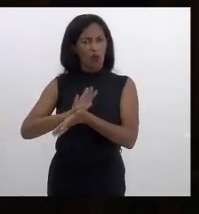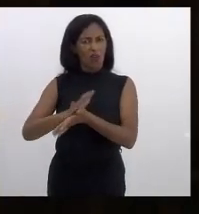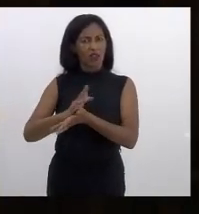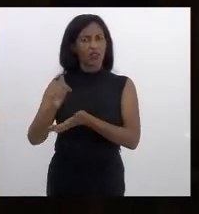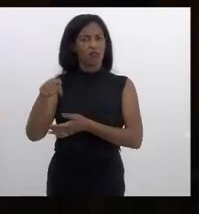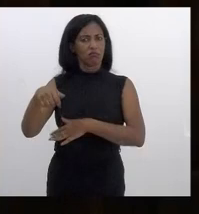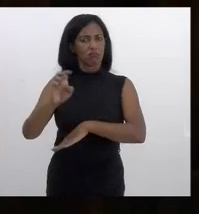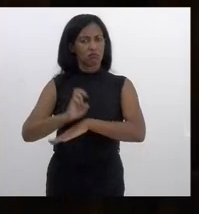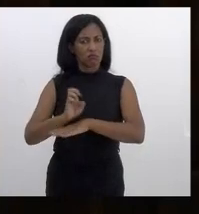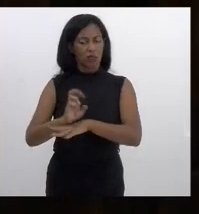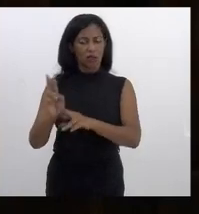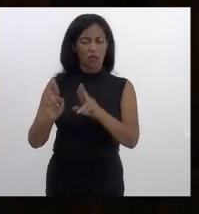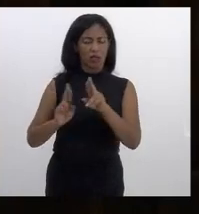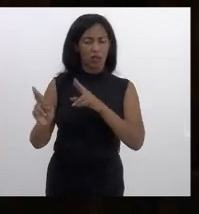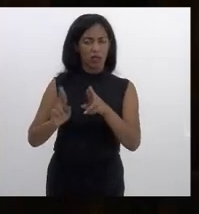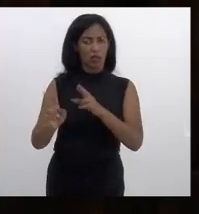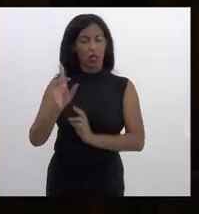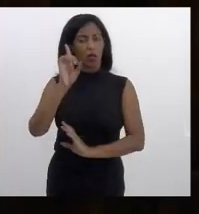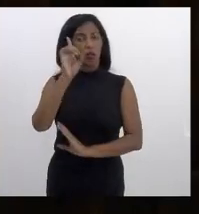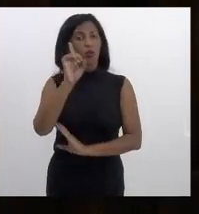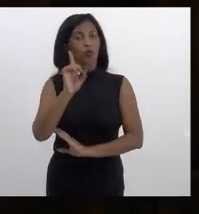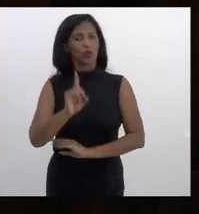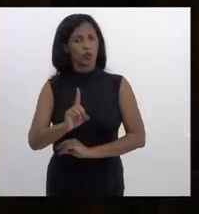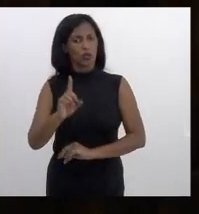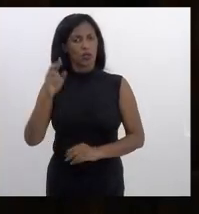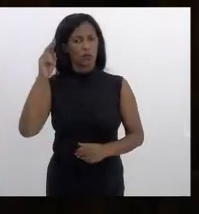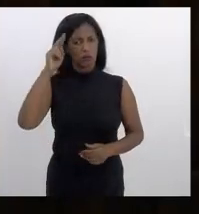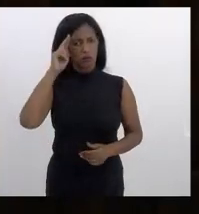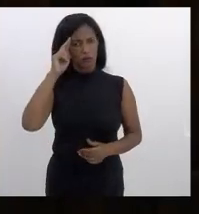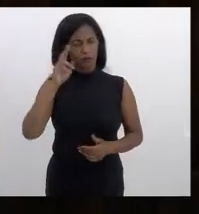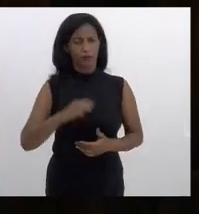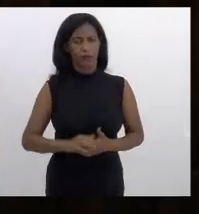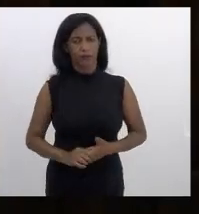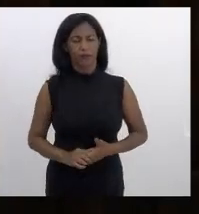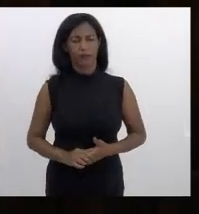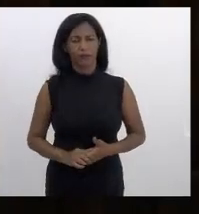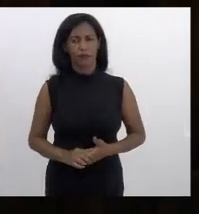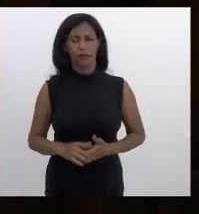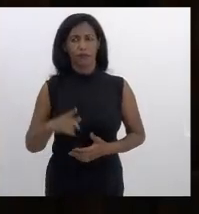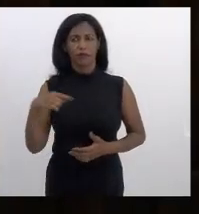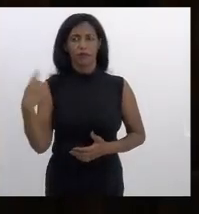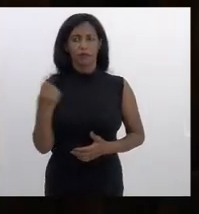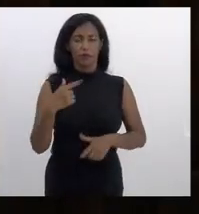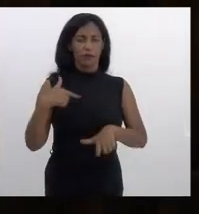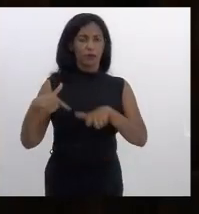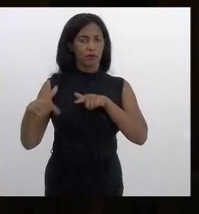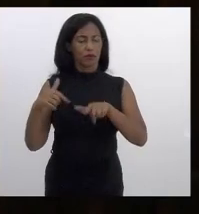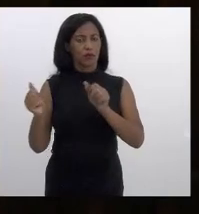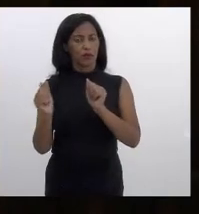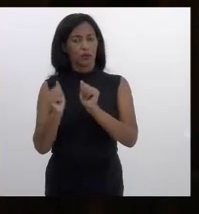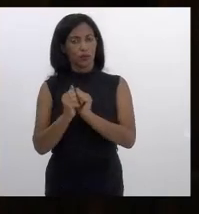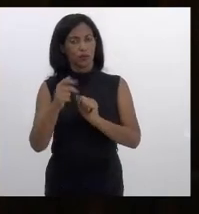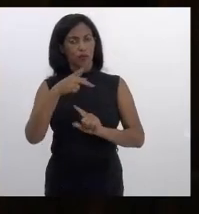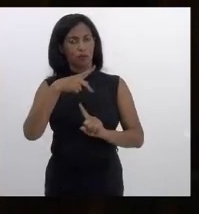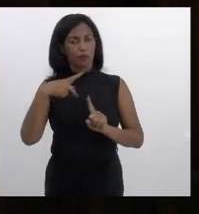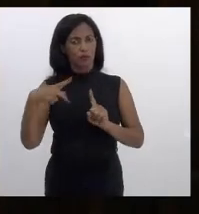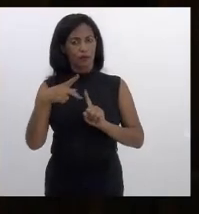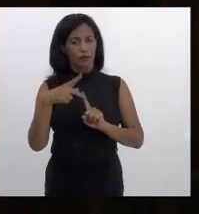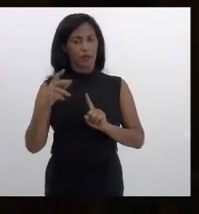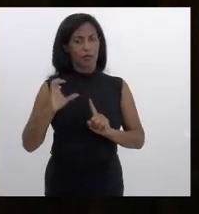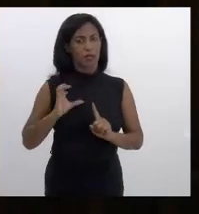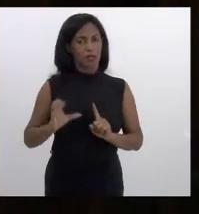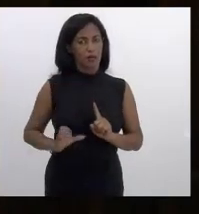nesse estado em relação aos direitos dos militares tá a gente atua o junto a Previdência civil